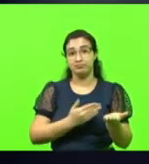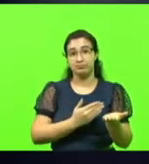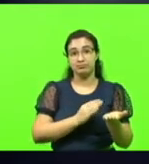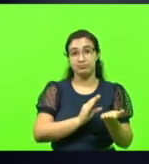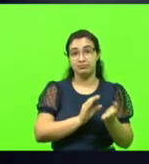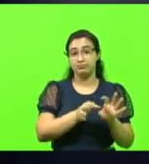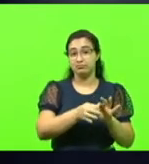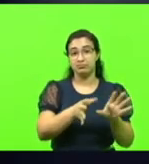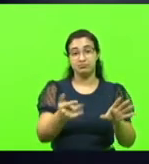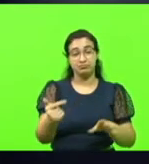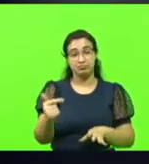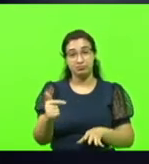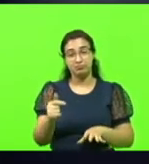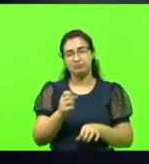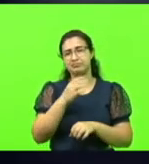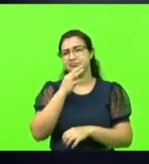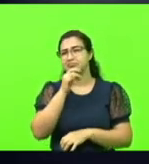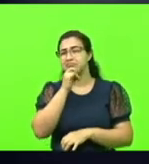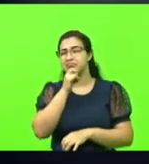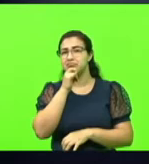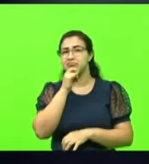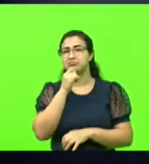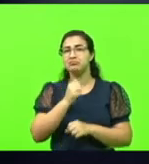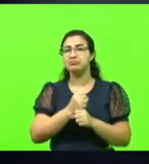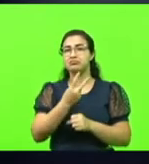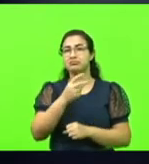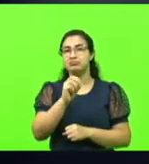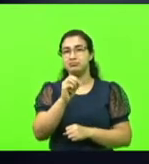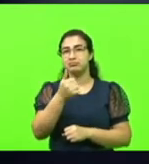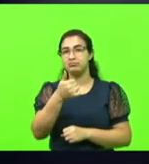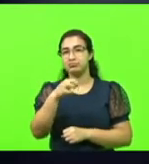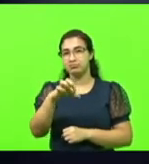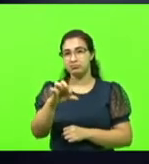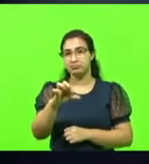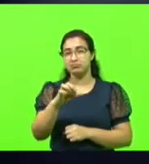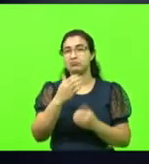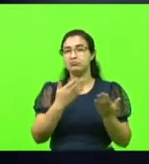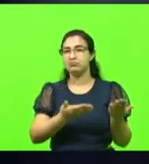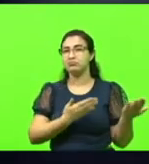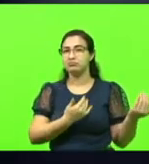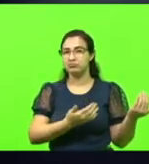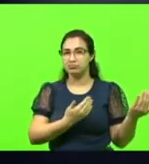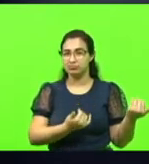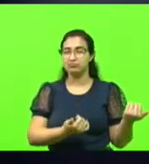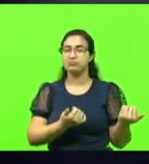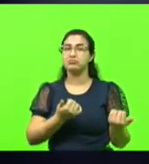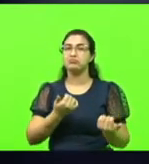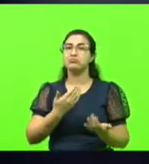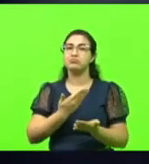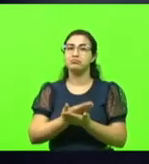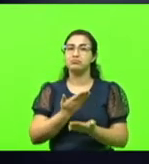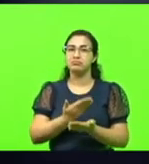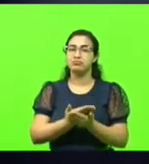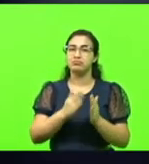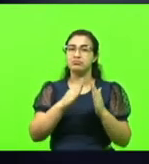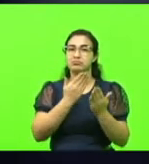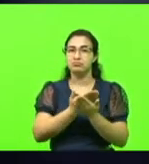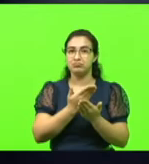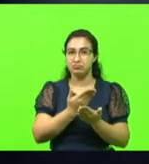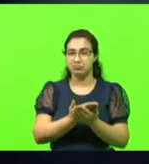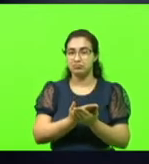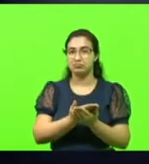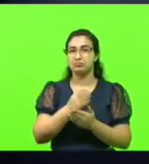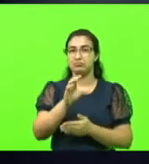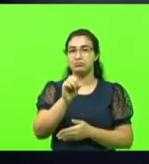exemplo, em 2019, um jovem estudante de uma escola de Correia